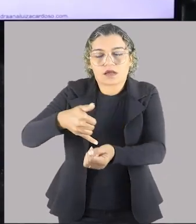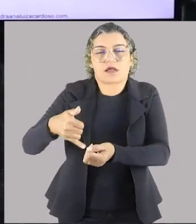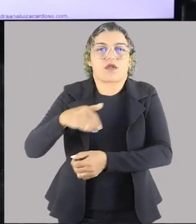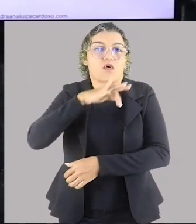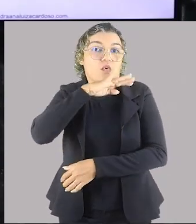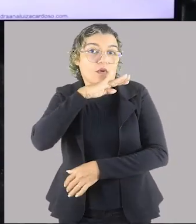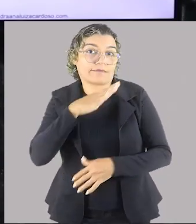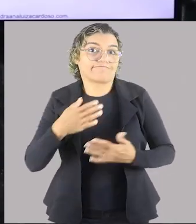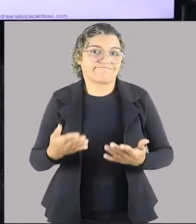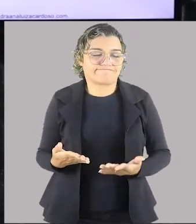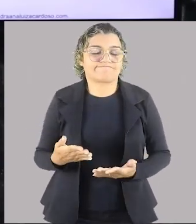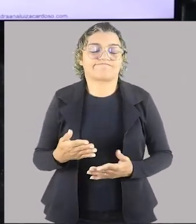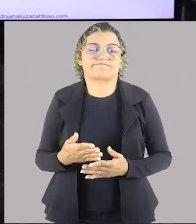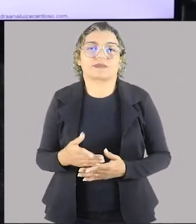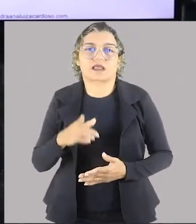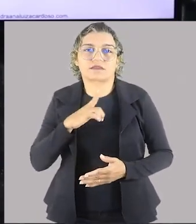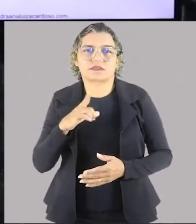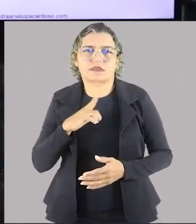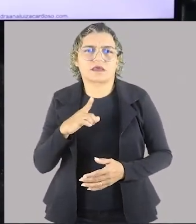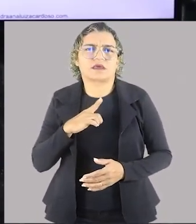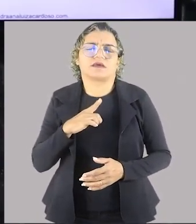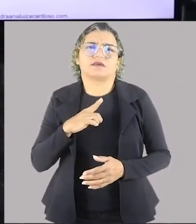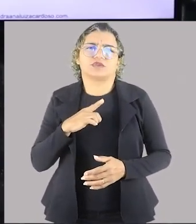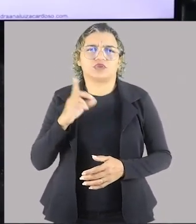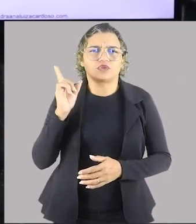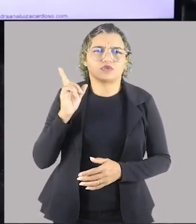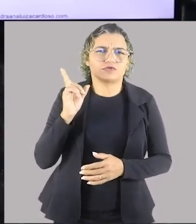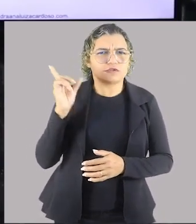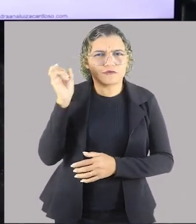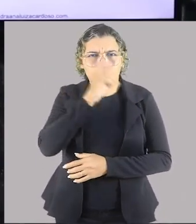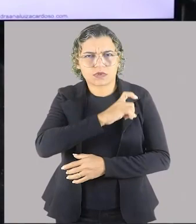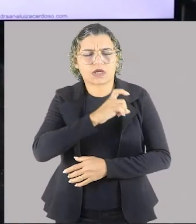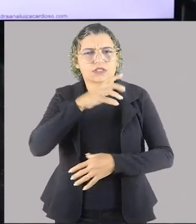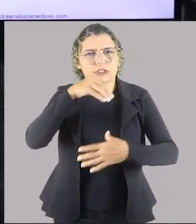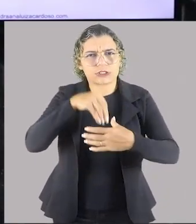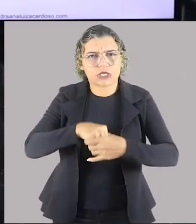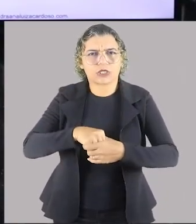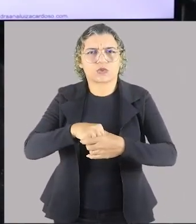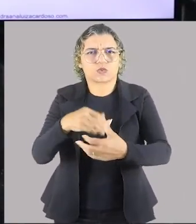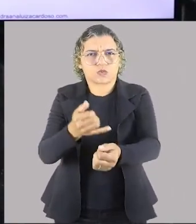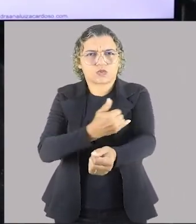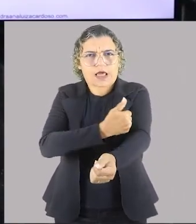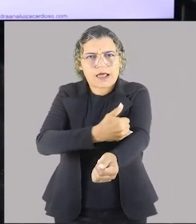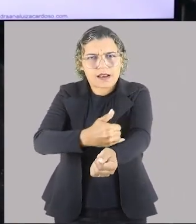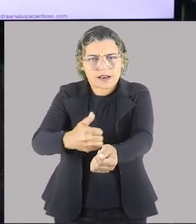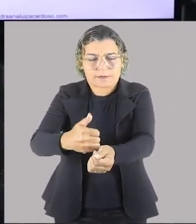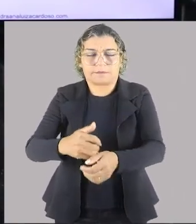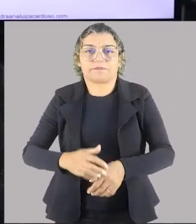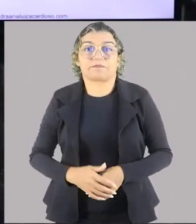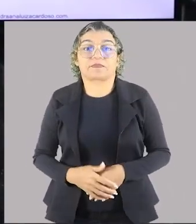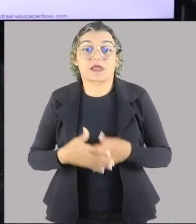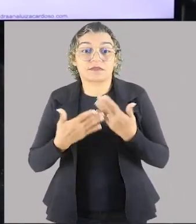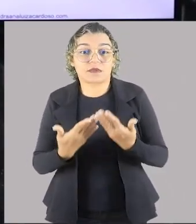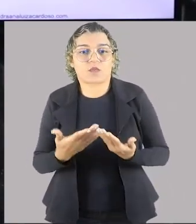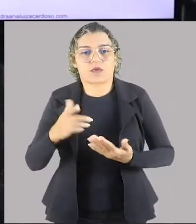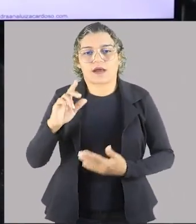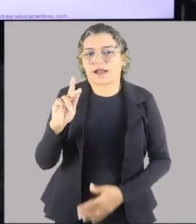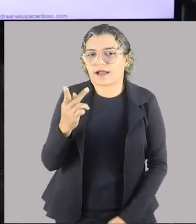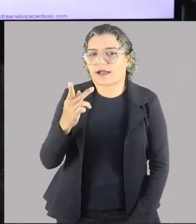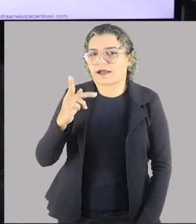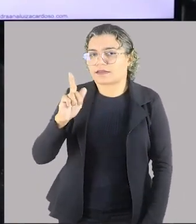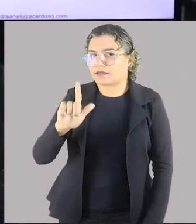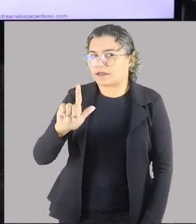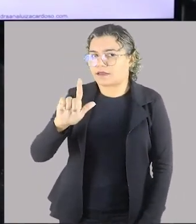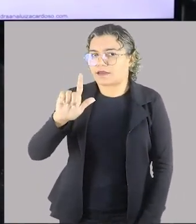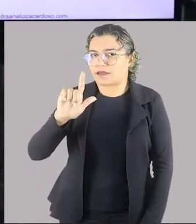essa afinidade pelas paredes do vaso e se conecta com as paredes do vaso. O HDL, ele é